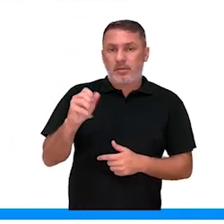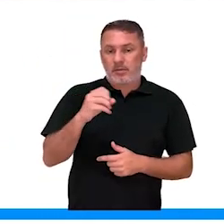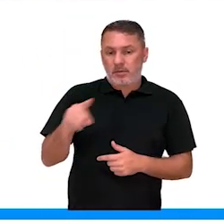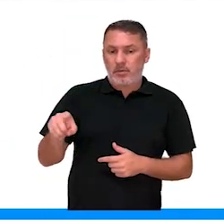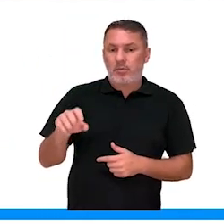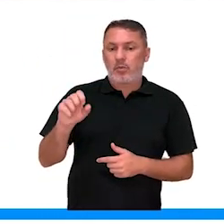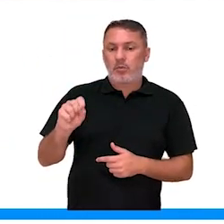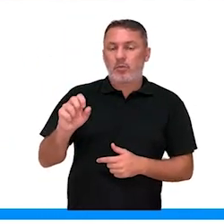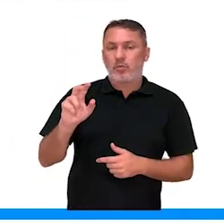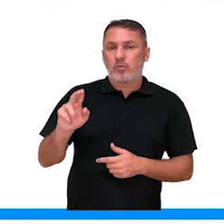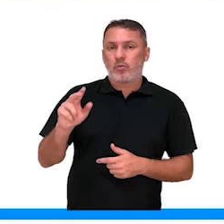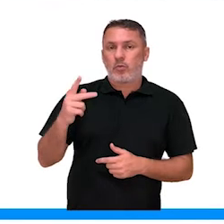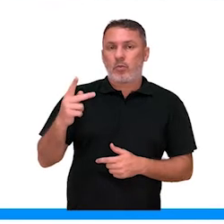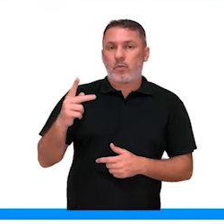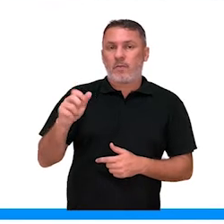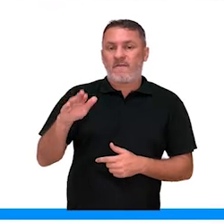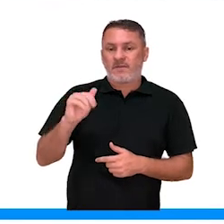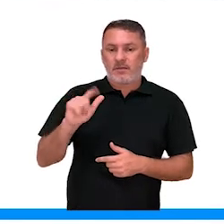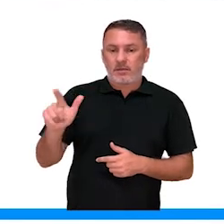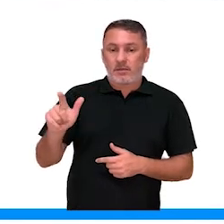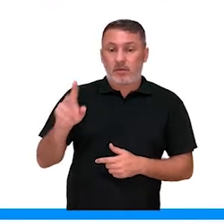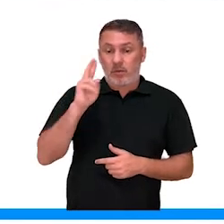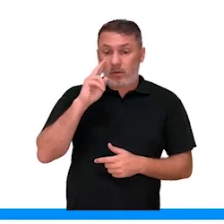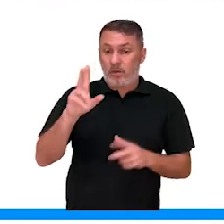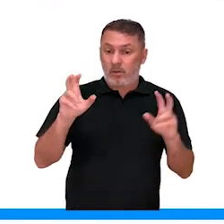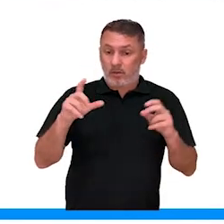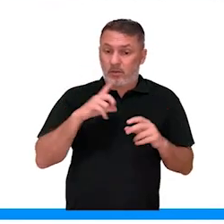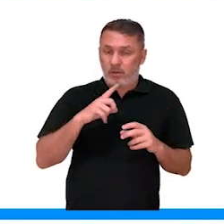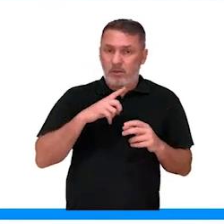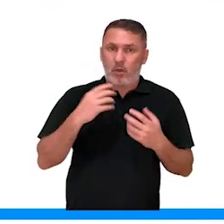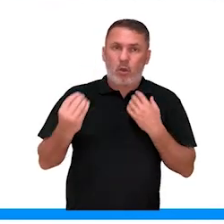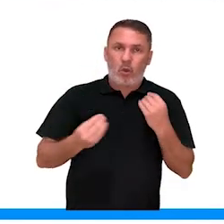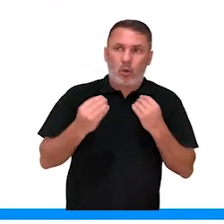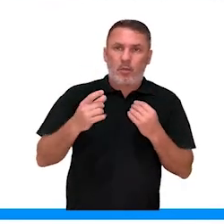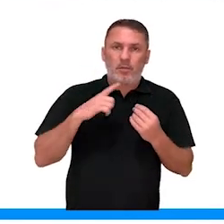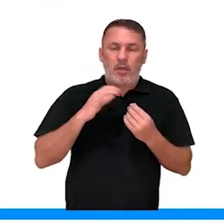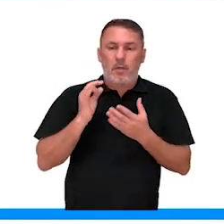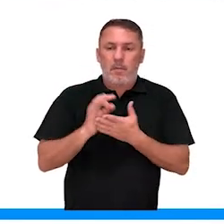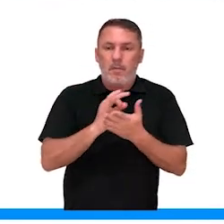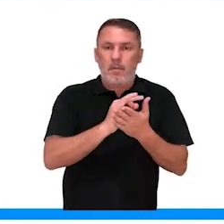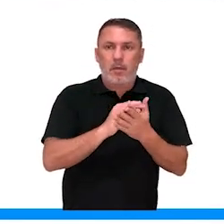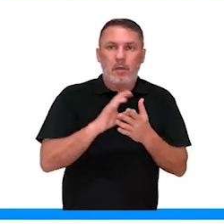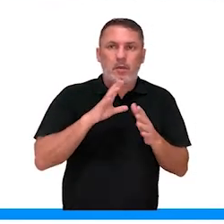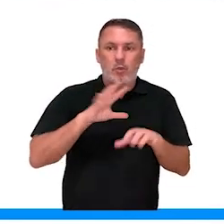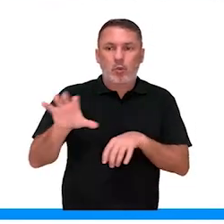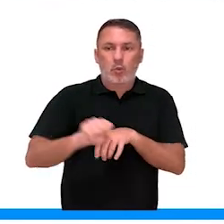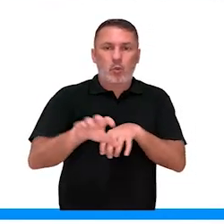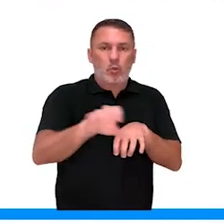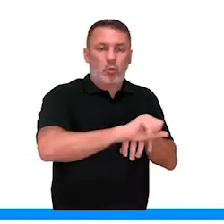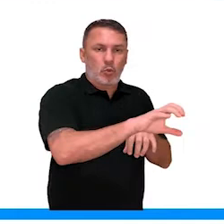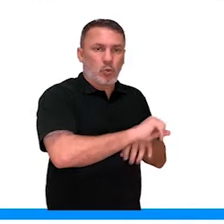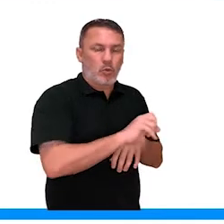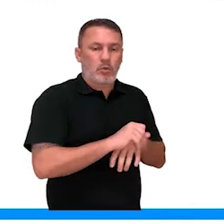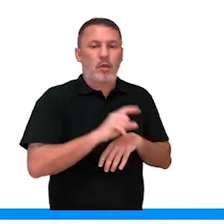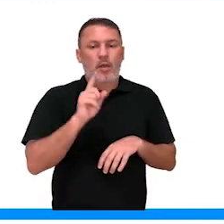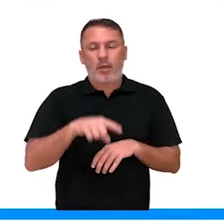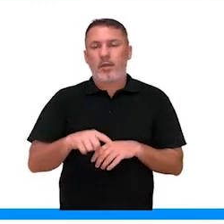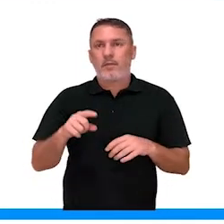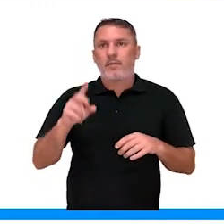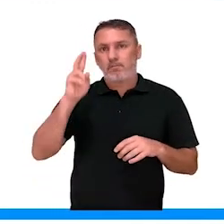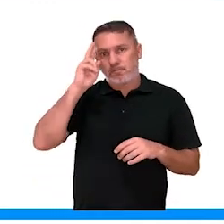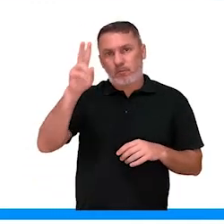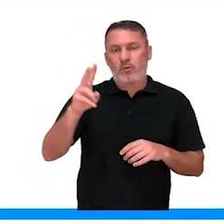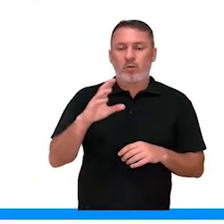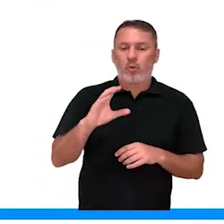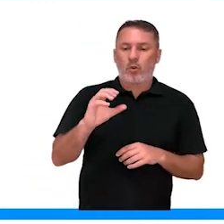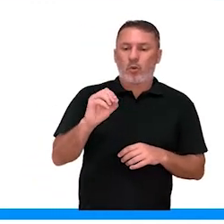superficial. Como a gente disse que ela tem fortes atrações com as próprias moléculas, ela tem uma excelente força de